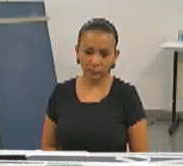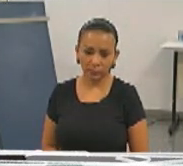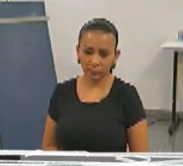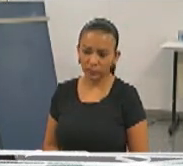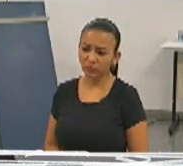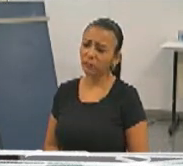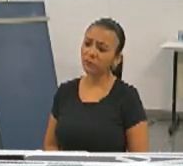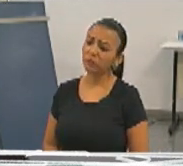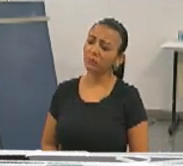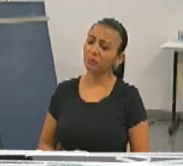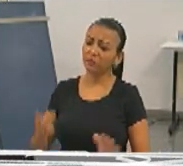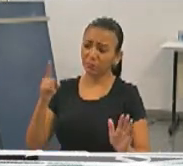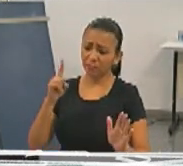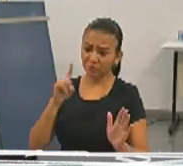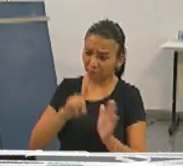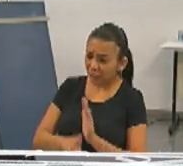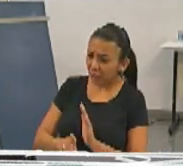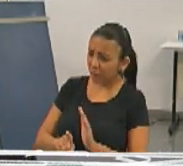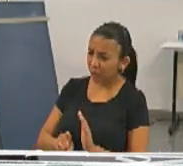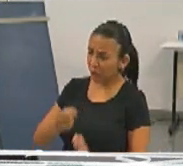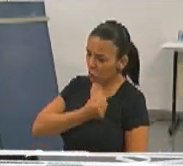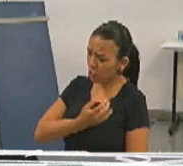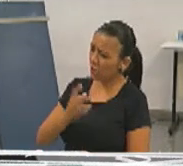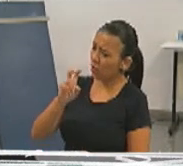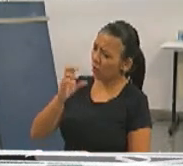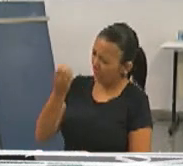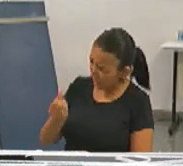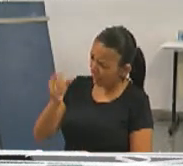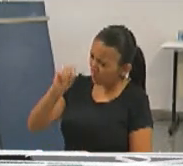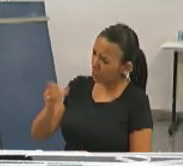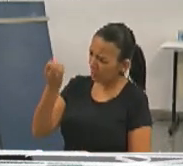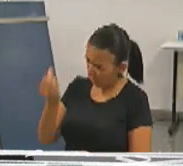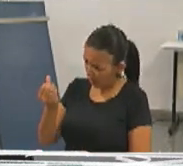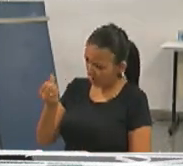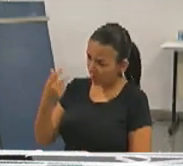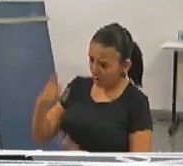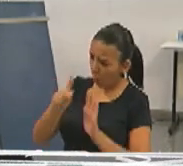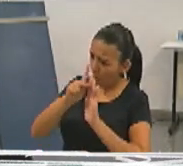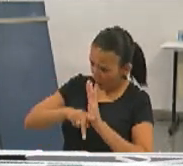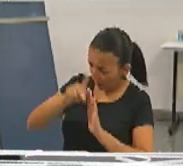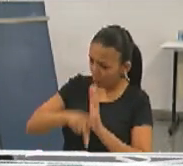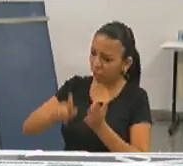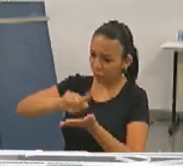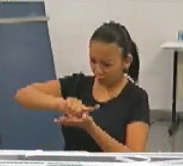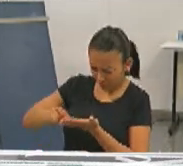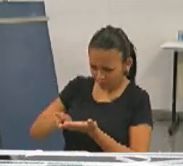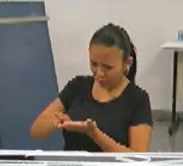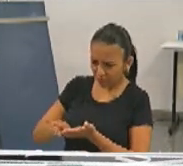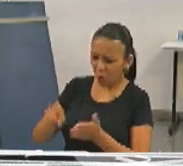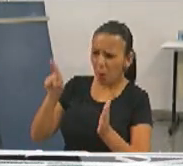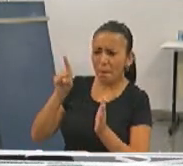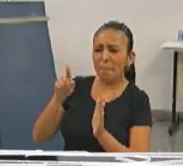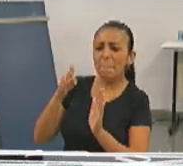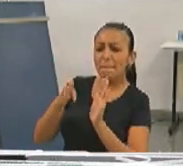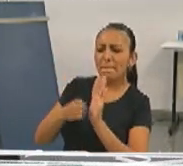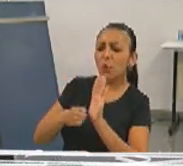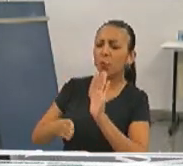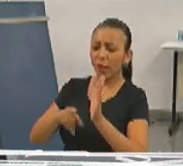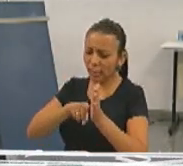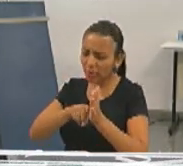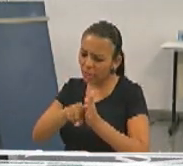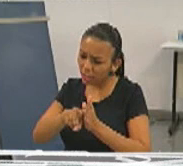Professor Etienne... no item 6.6 do seu programa de gestão, o senhor propõe fazer uma análise